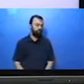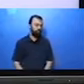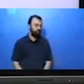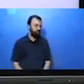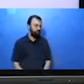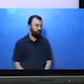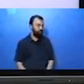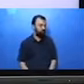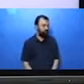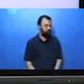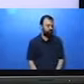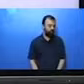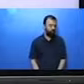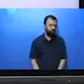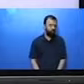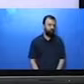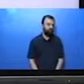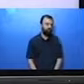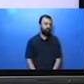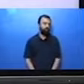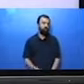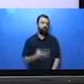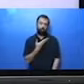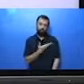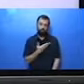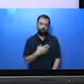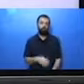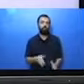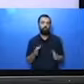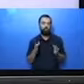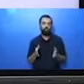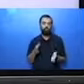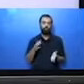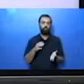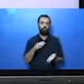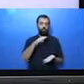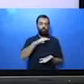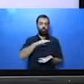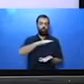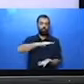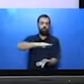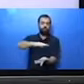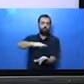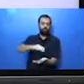não polígono. O que é esse?